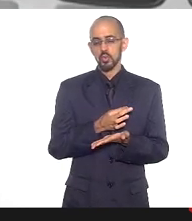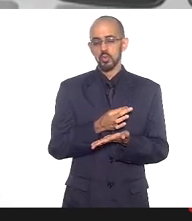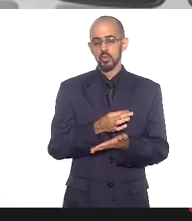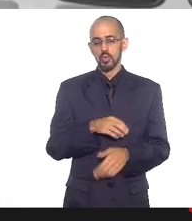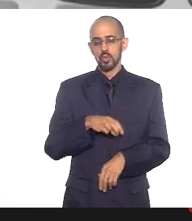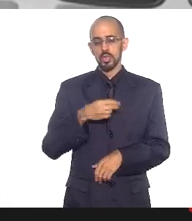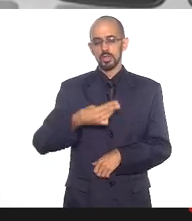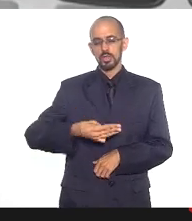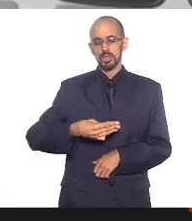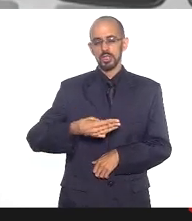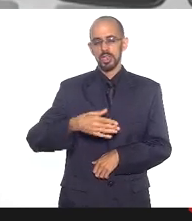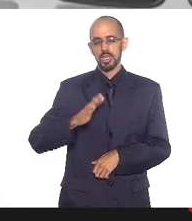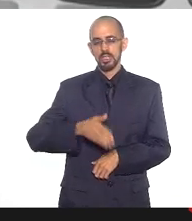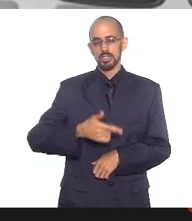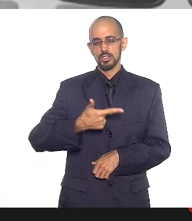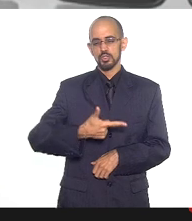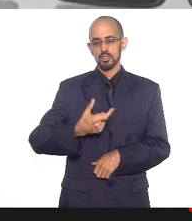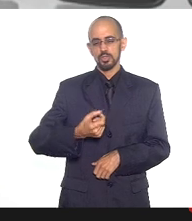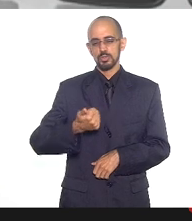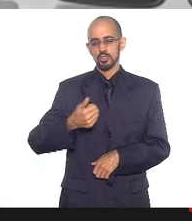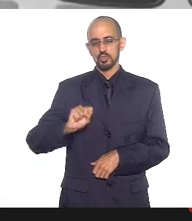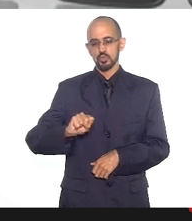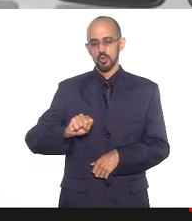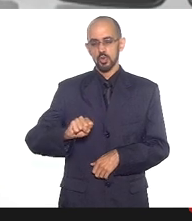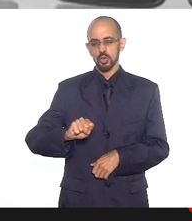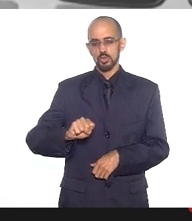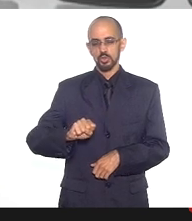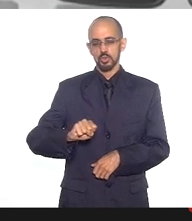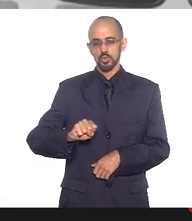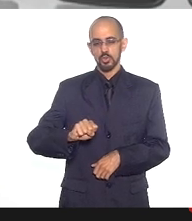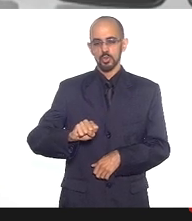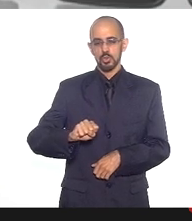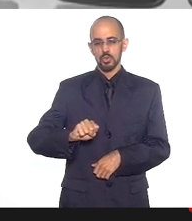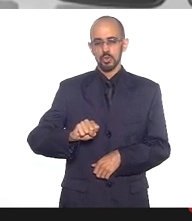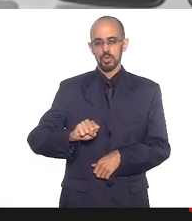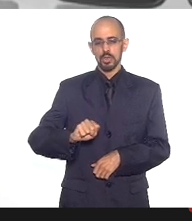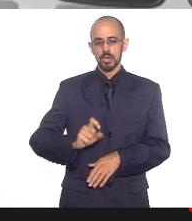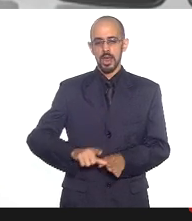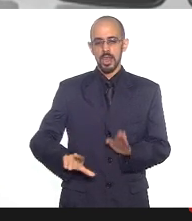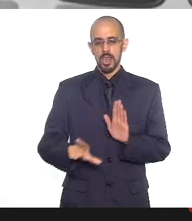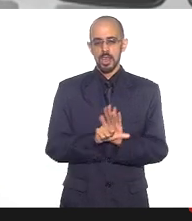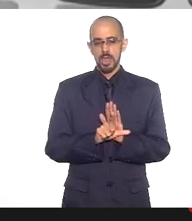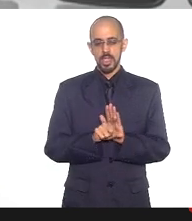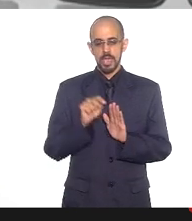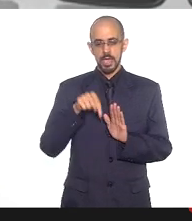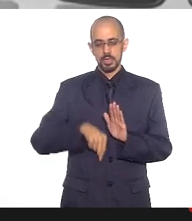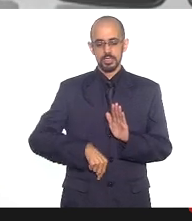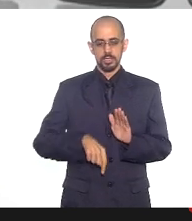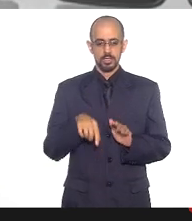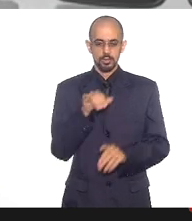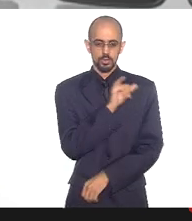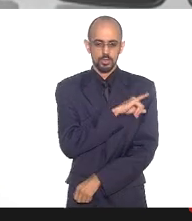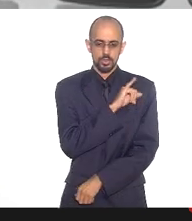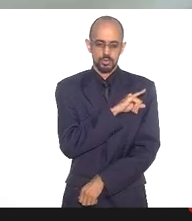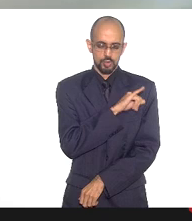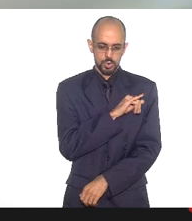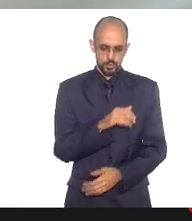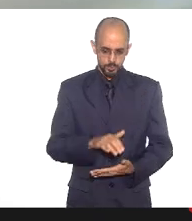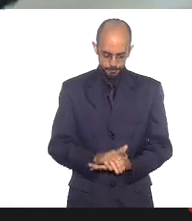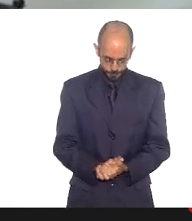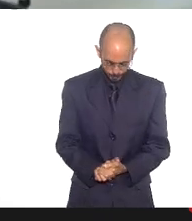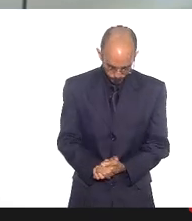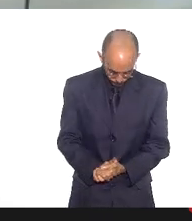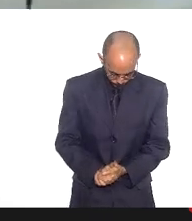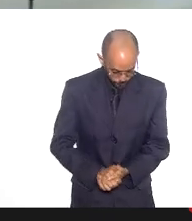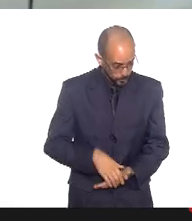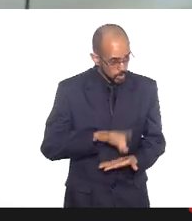convênio 3 de 2018 e legislação que o internalizou aqui no Rio de Janeiro. Ô, doutor